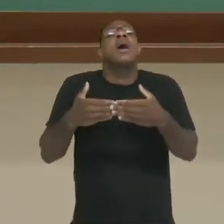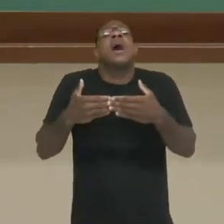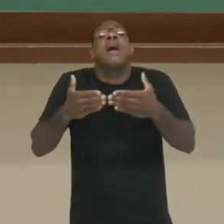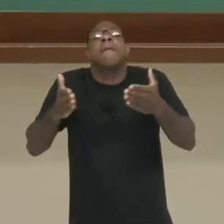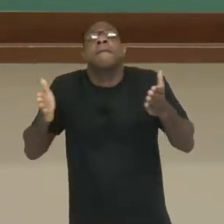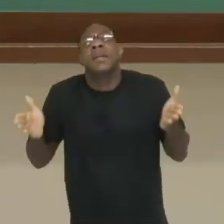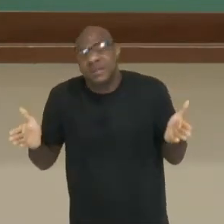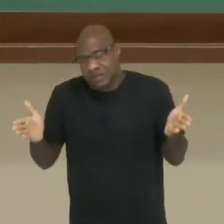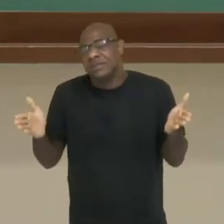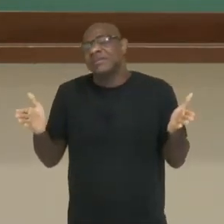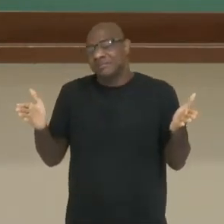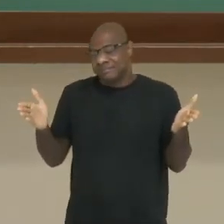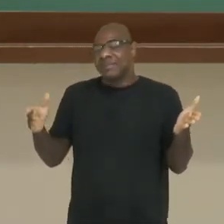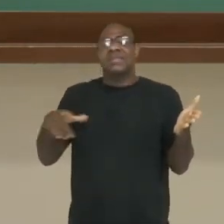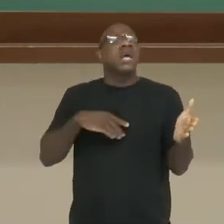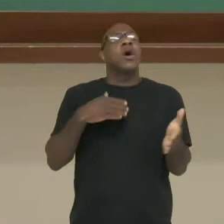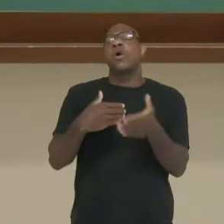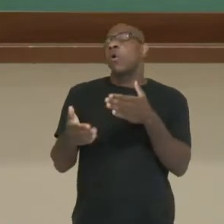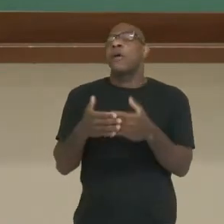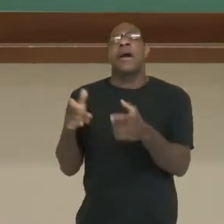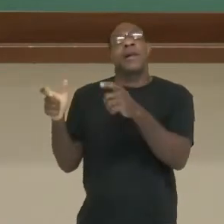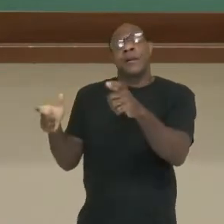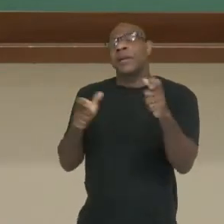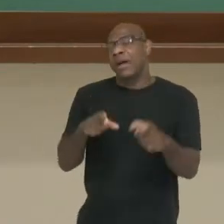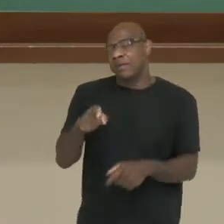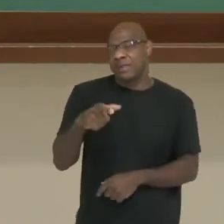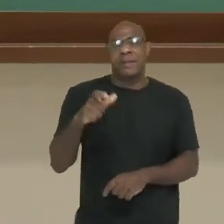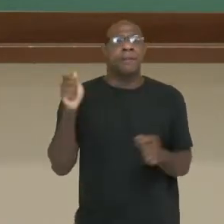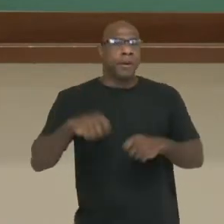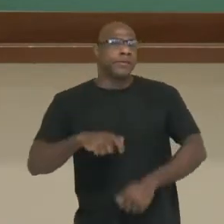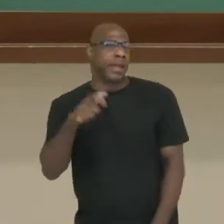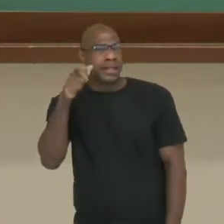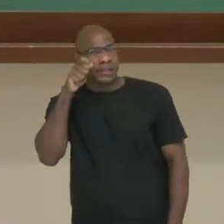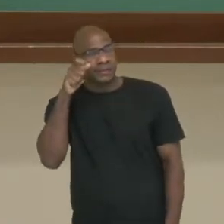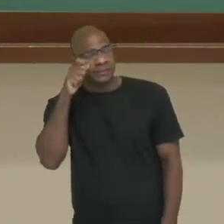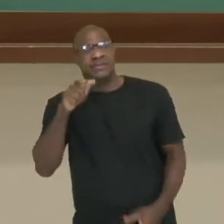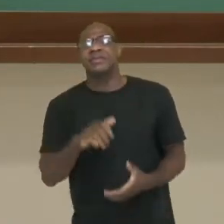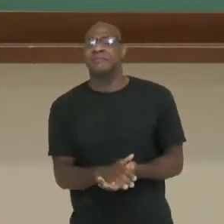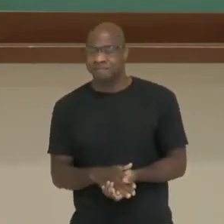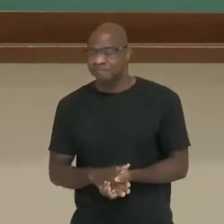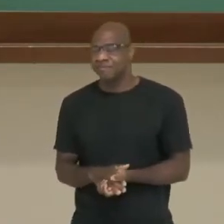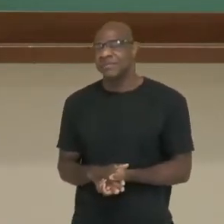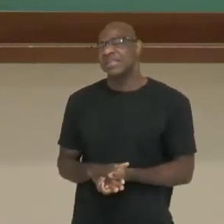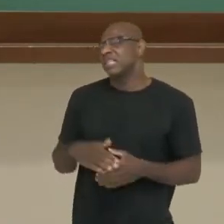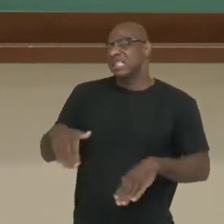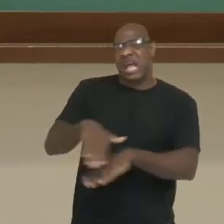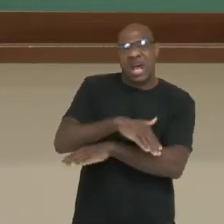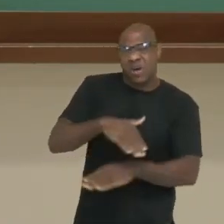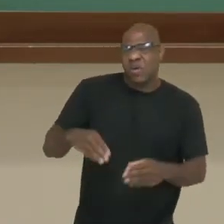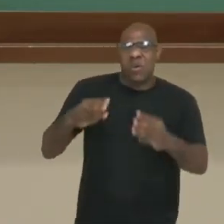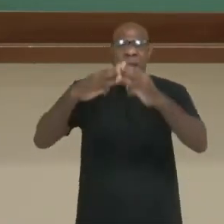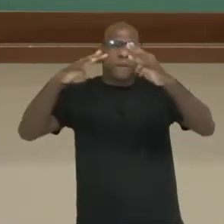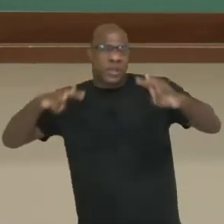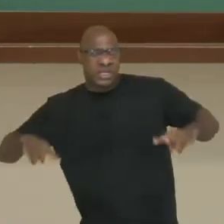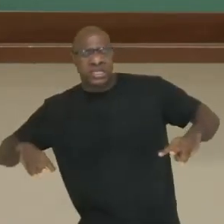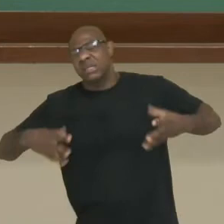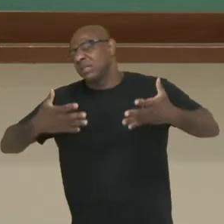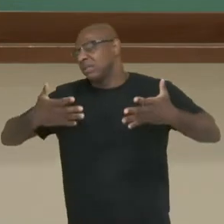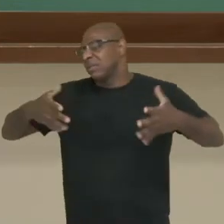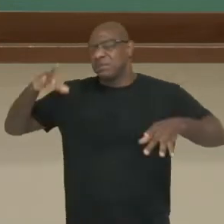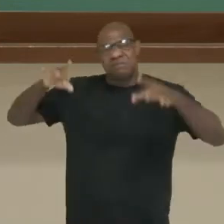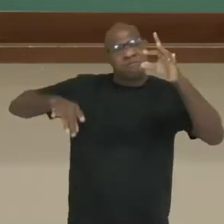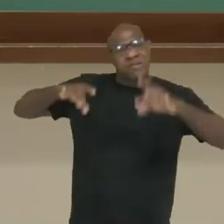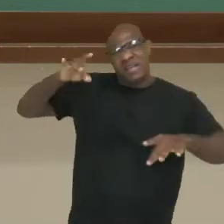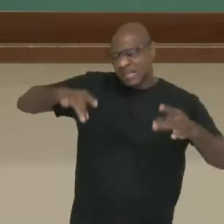tem os espaços, edifícios teatrais, a gente tem a rua, a gente tem a praça, a igreja, museu, peças, né,